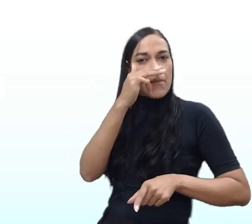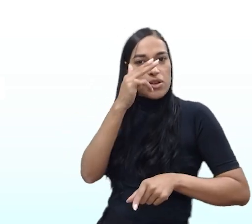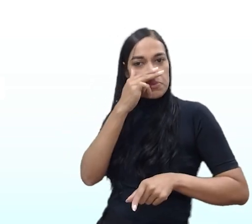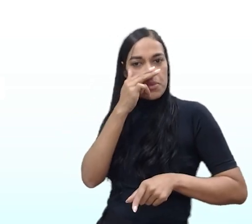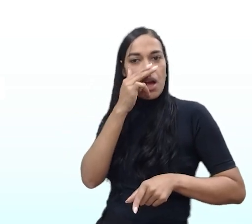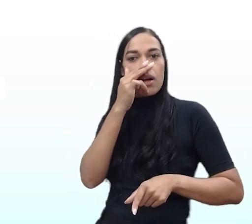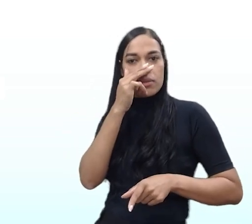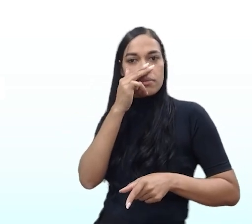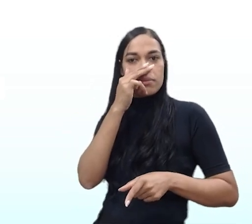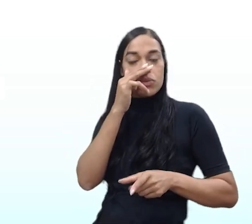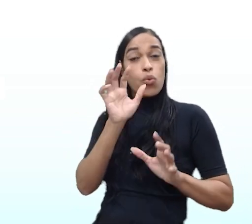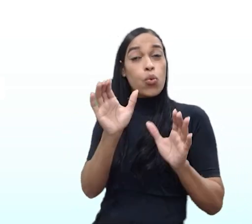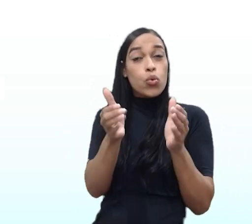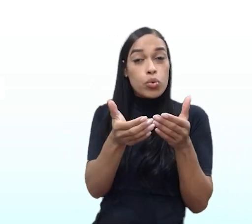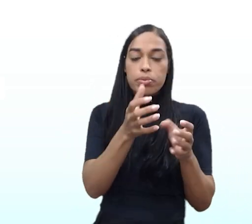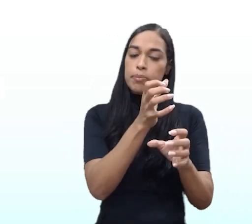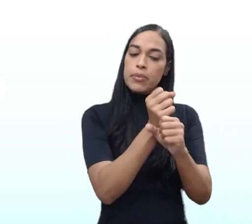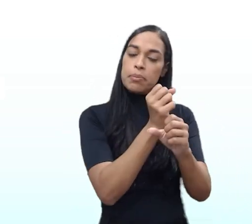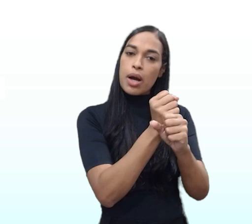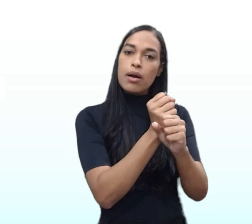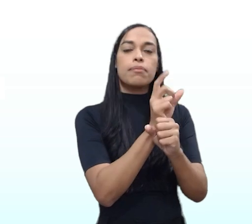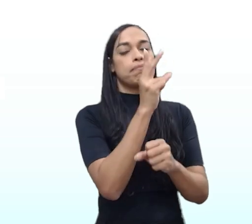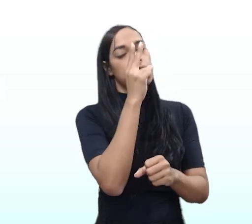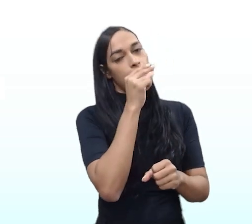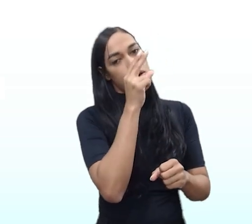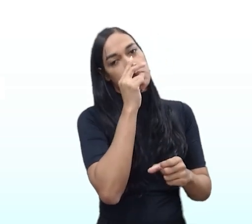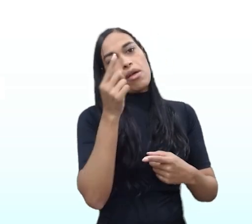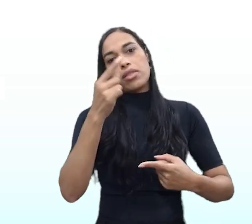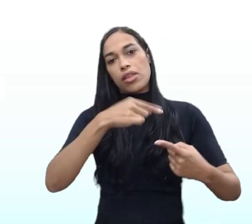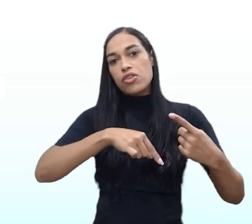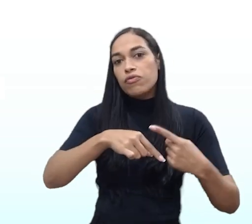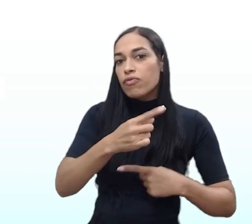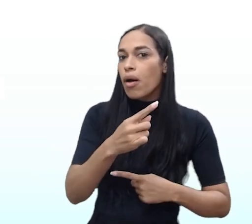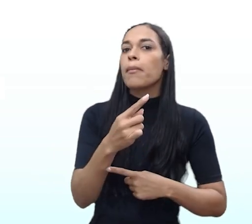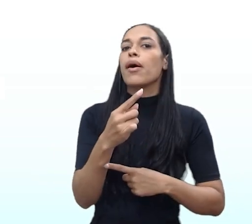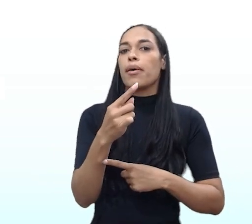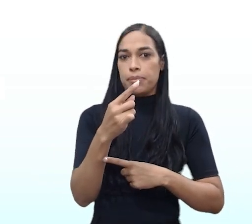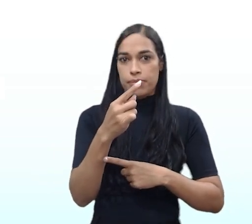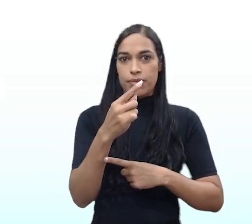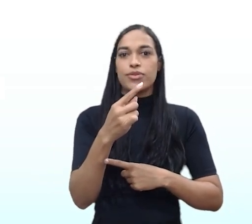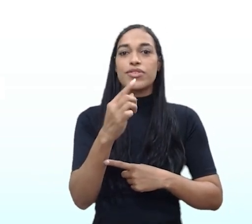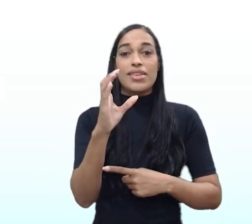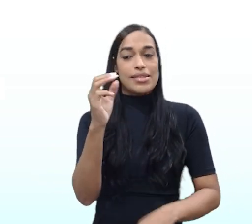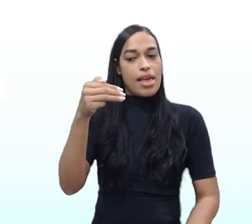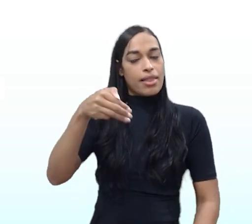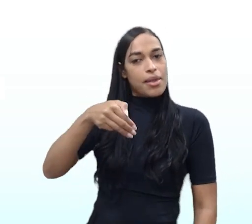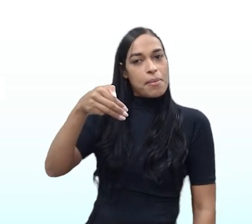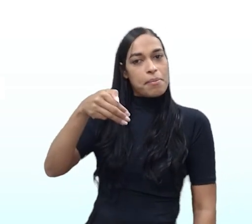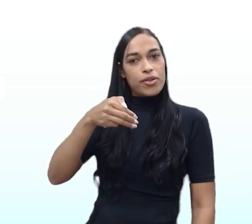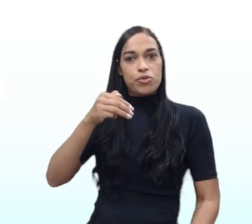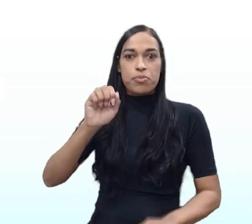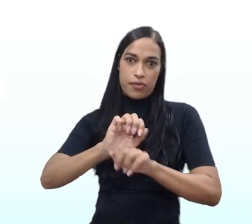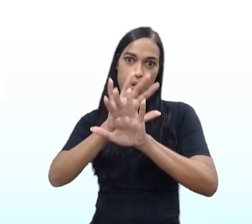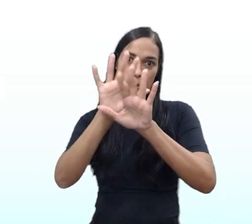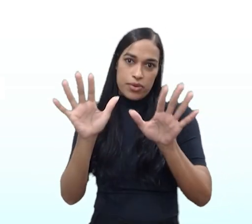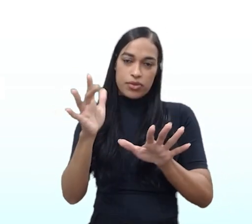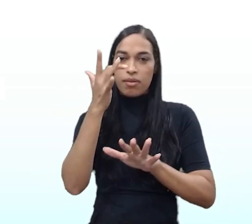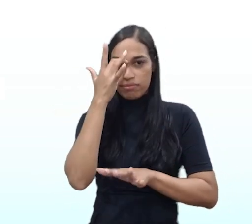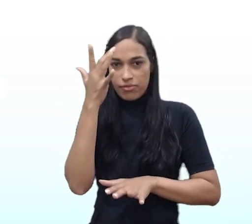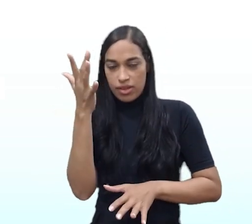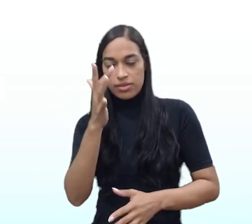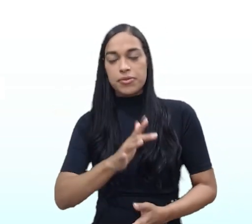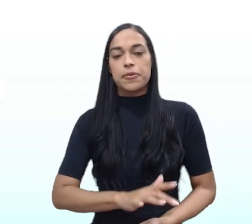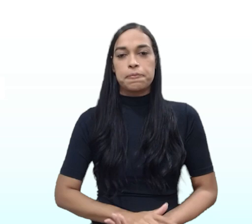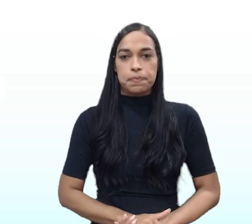mesma unidade de medida. E normalmente nós transformamos as outras unidades de medidas em centímetros para ficar mais claro,